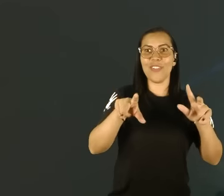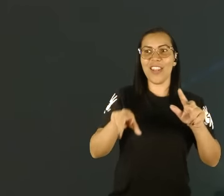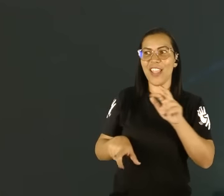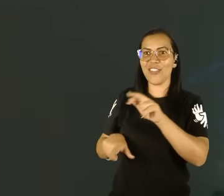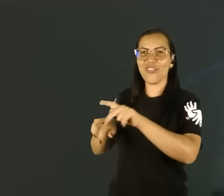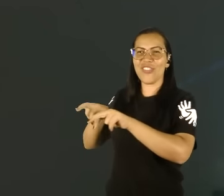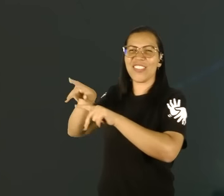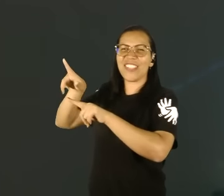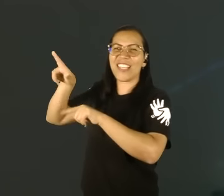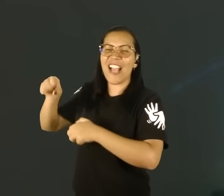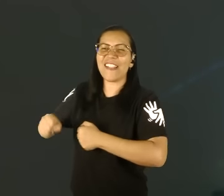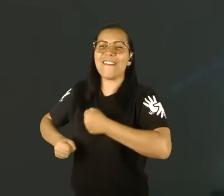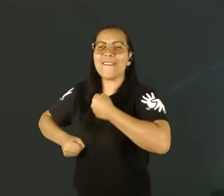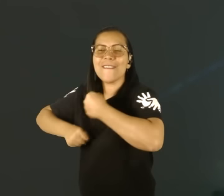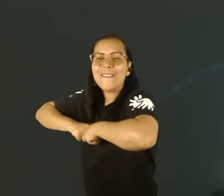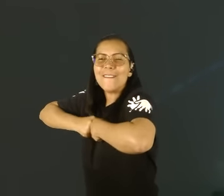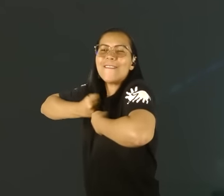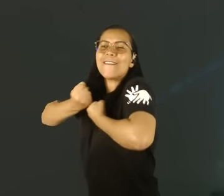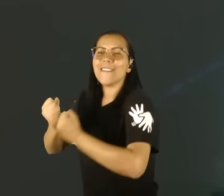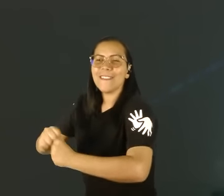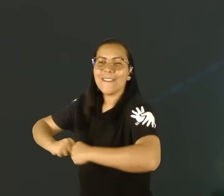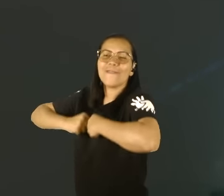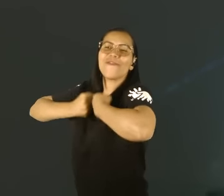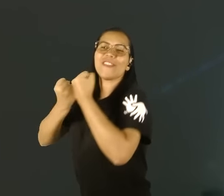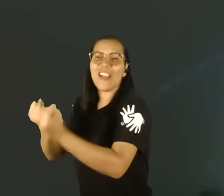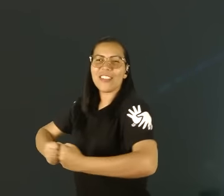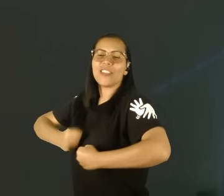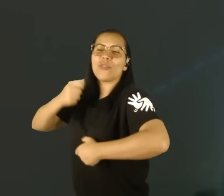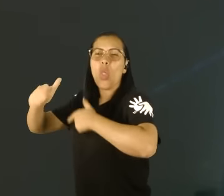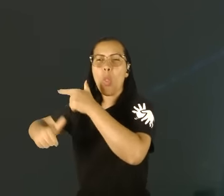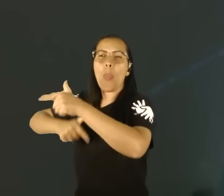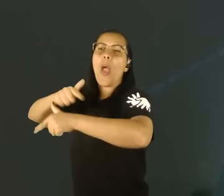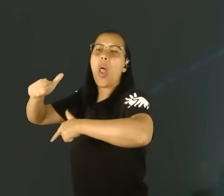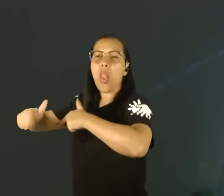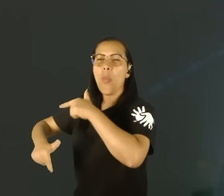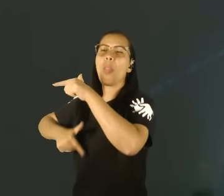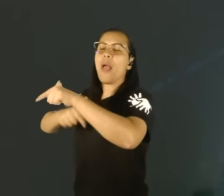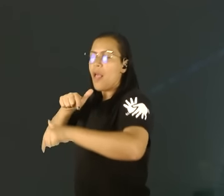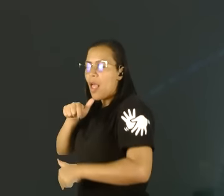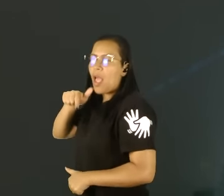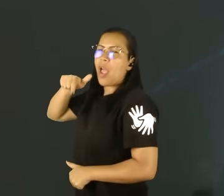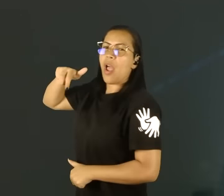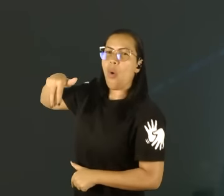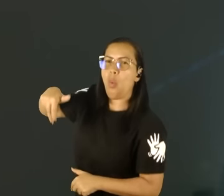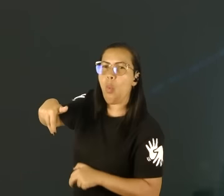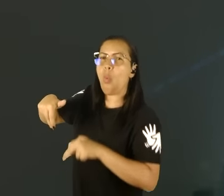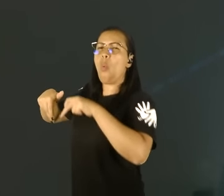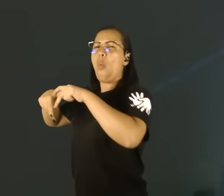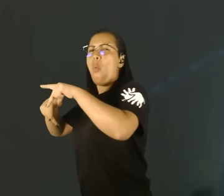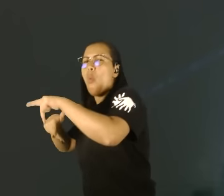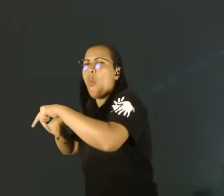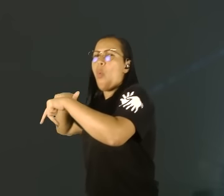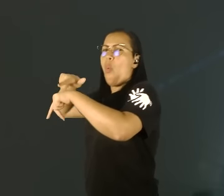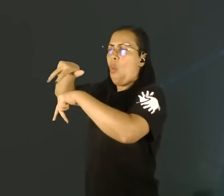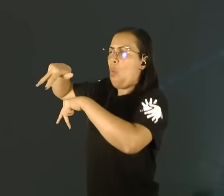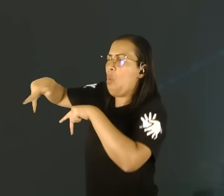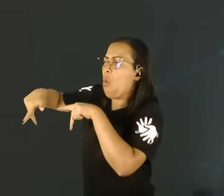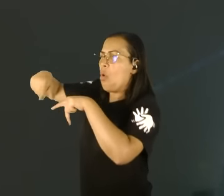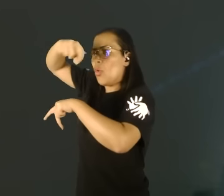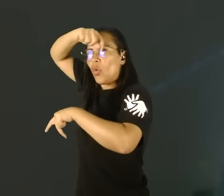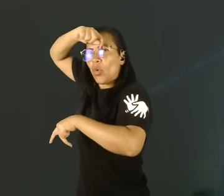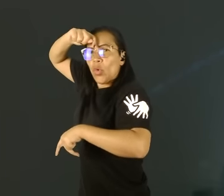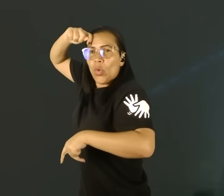precisa. Mas entenda, você é atrapalhado, então é degrau por degrau. Eu não estou te dando um elevador, estou te dando uma